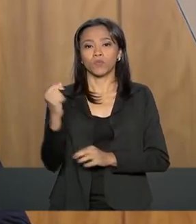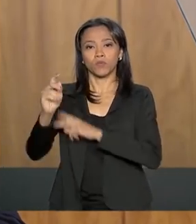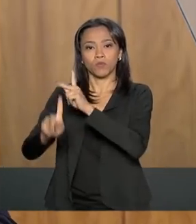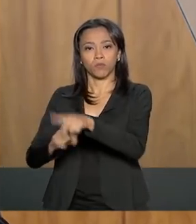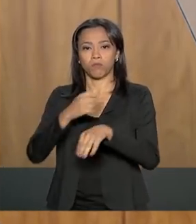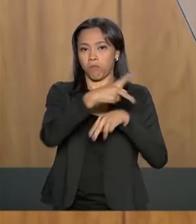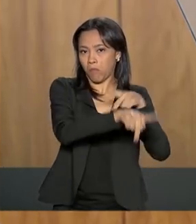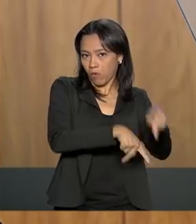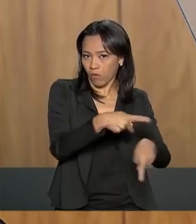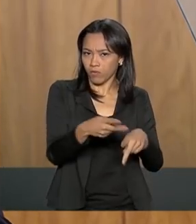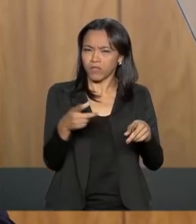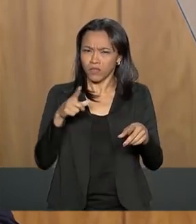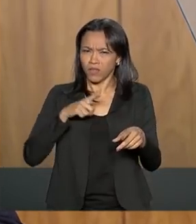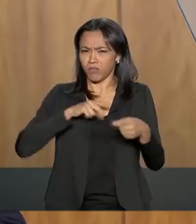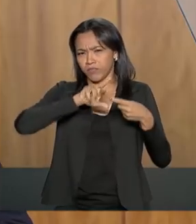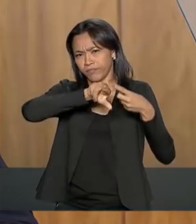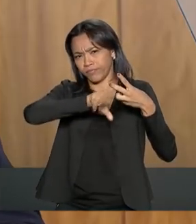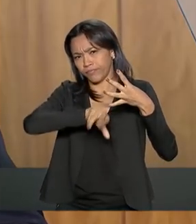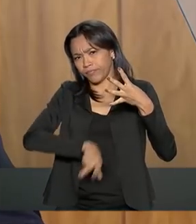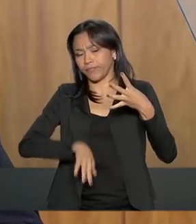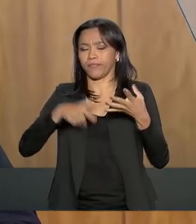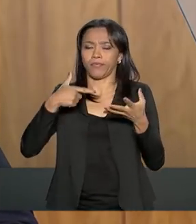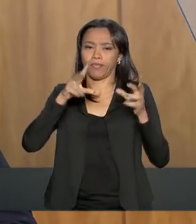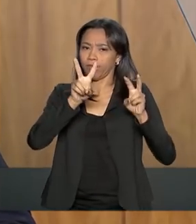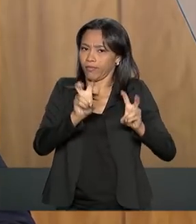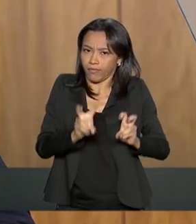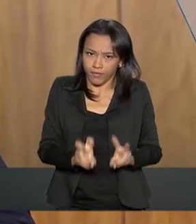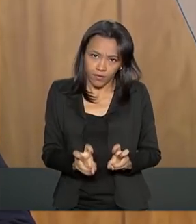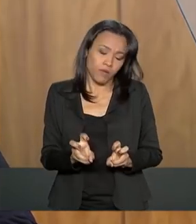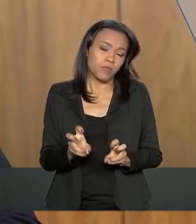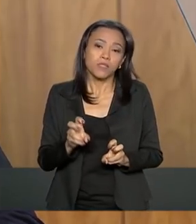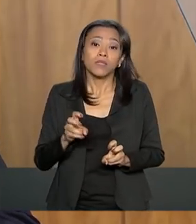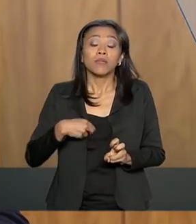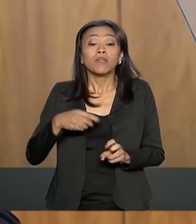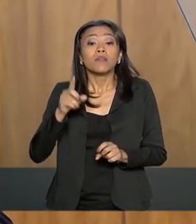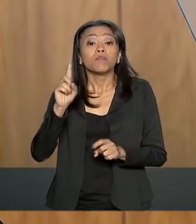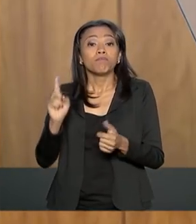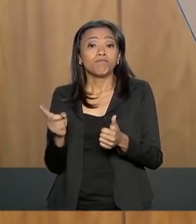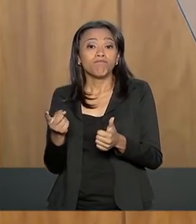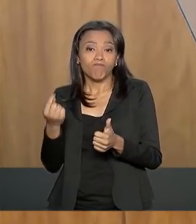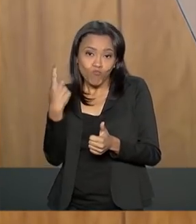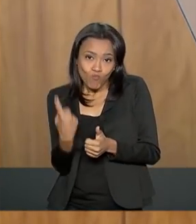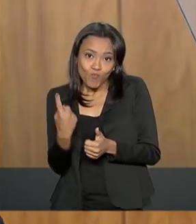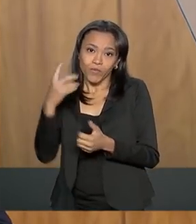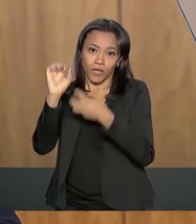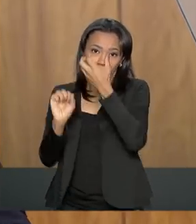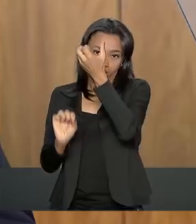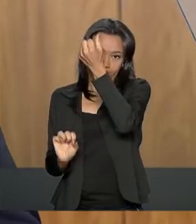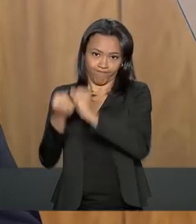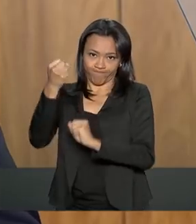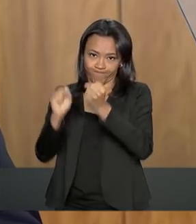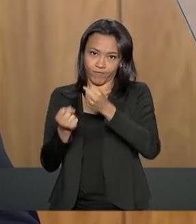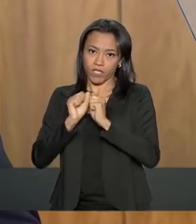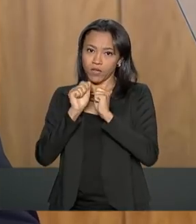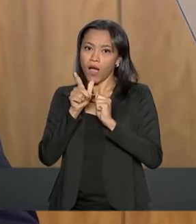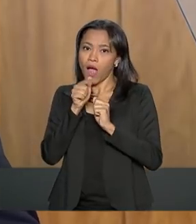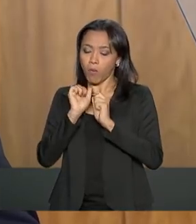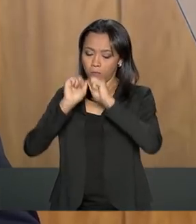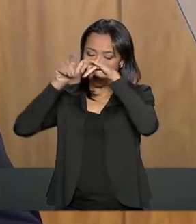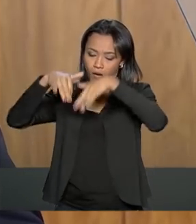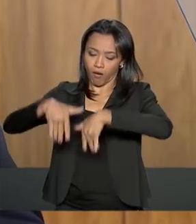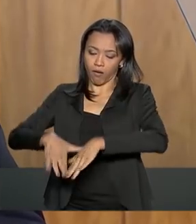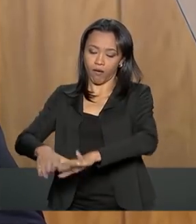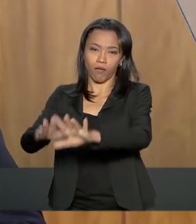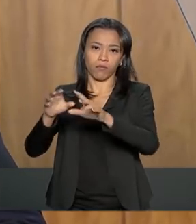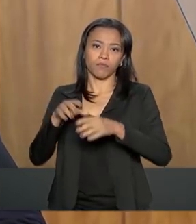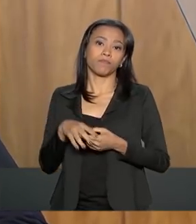assuntos, entre eles a questão de Itaipu, binacional, a